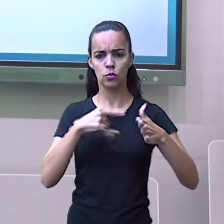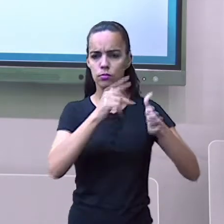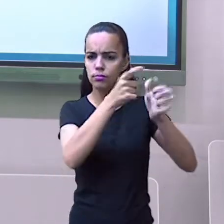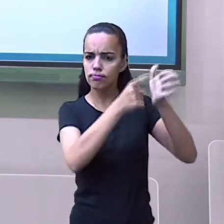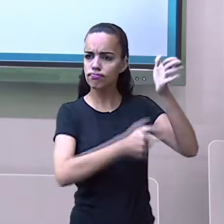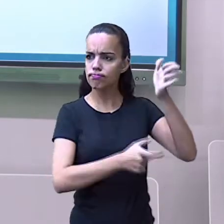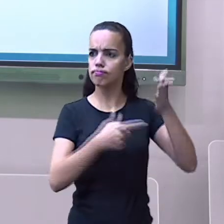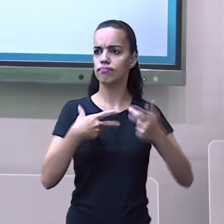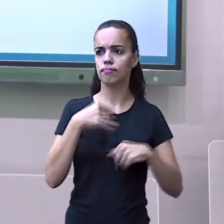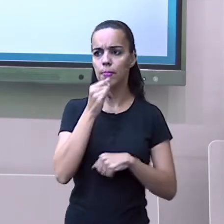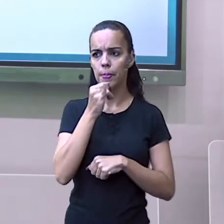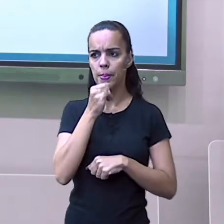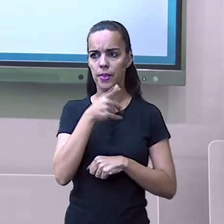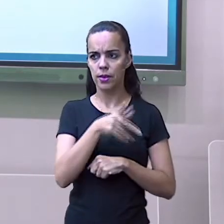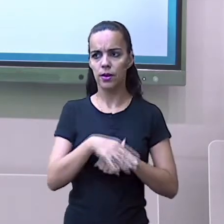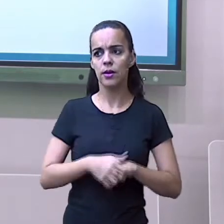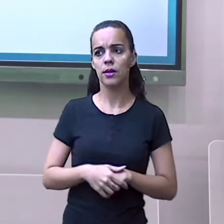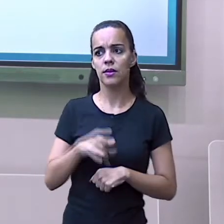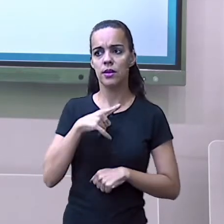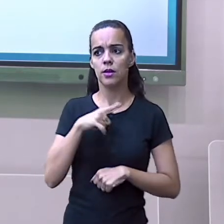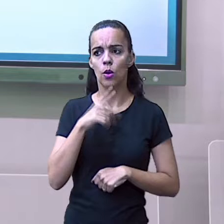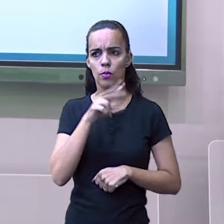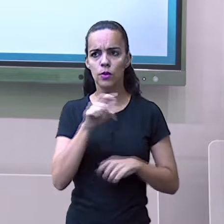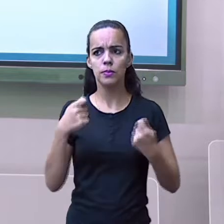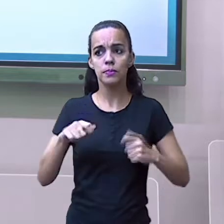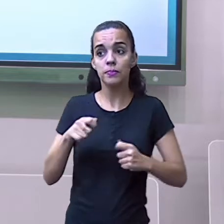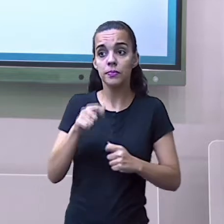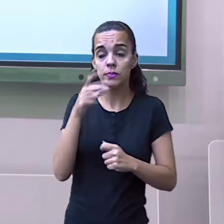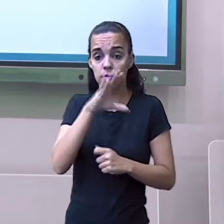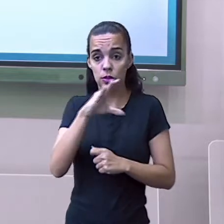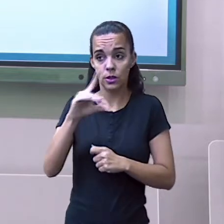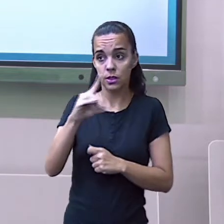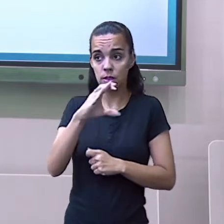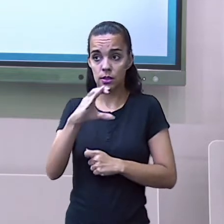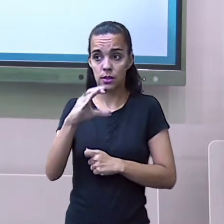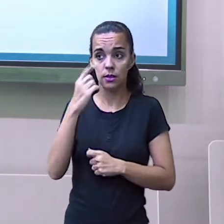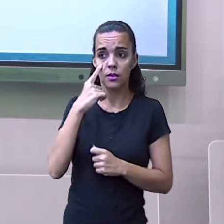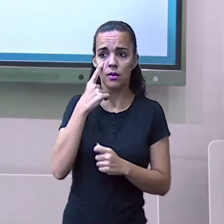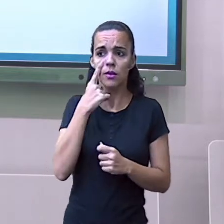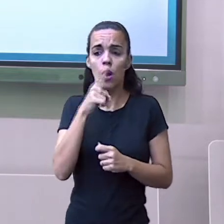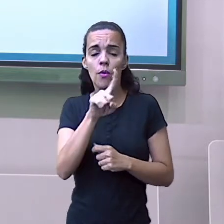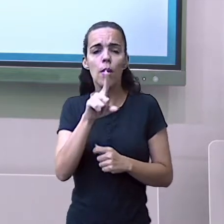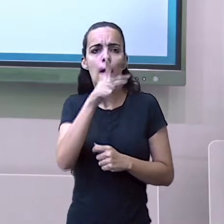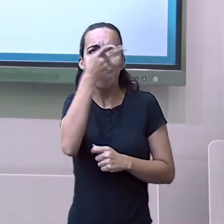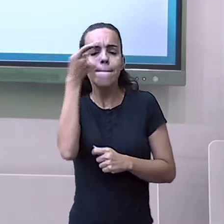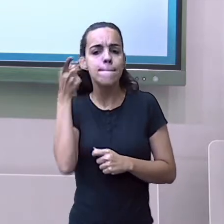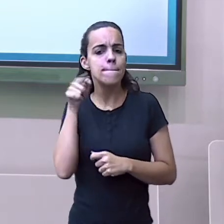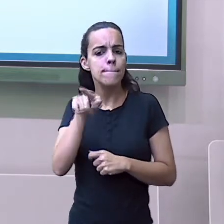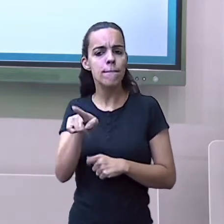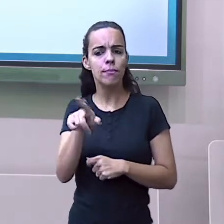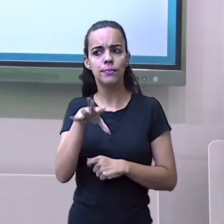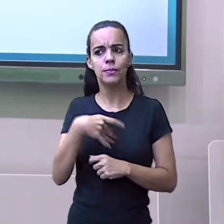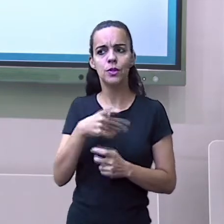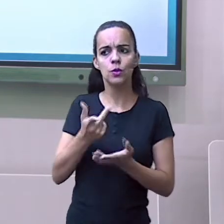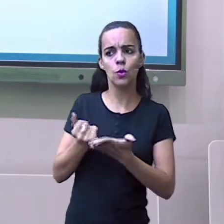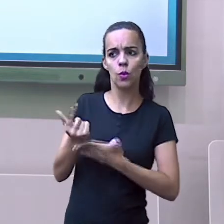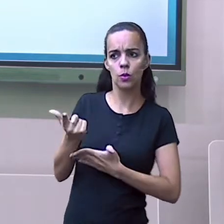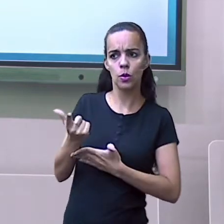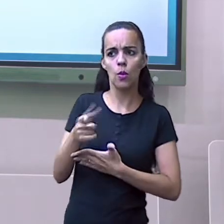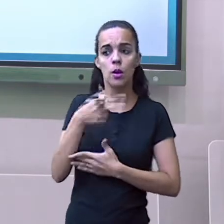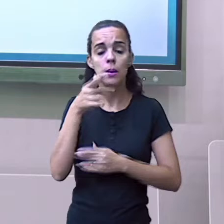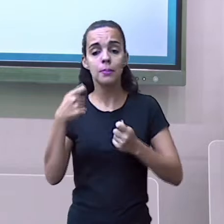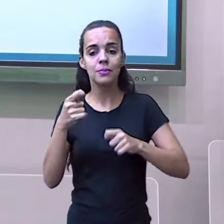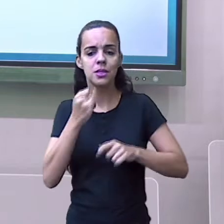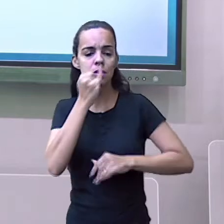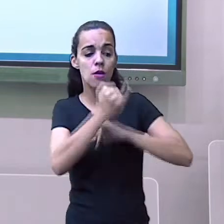No artigo 6º, o CDC prevê como direito básico do consumidor a obtenção de